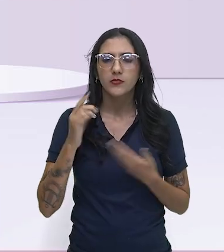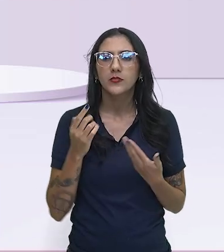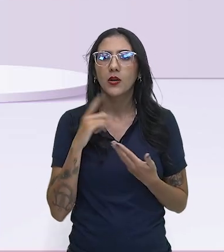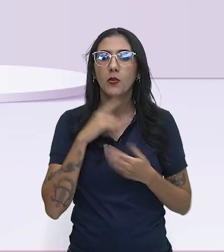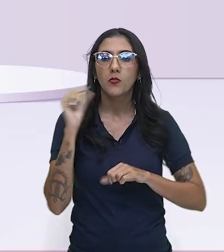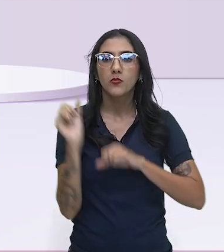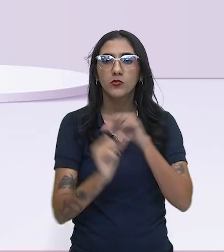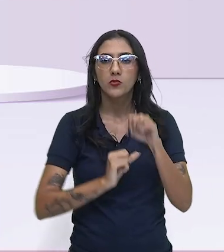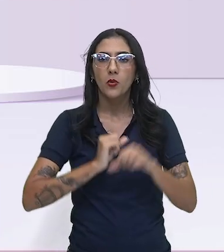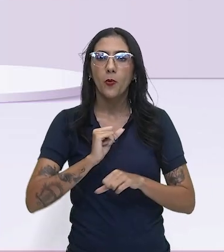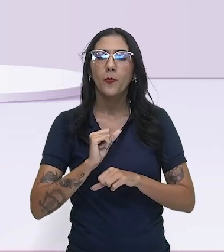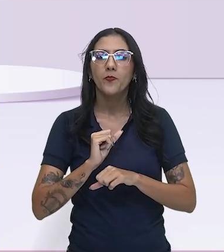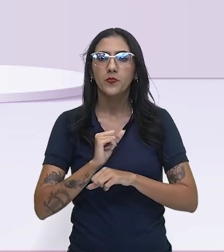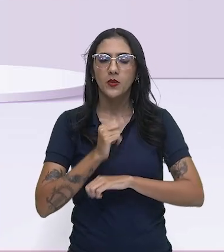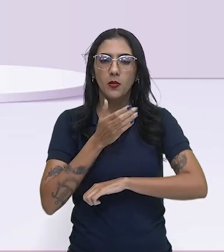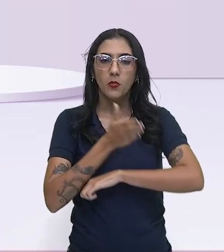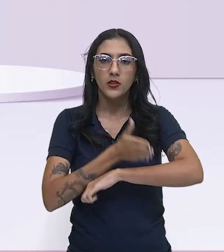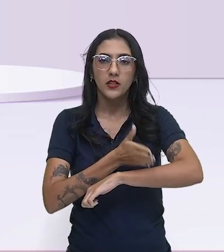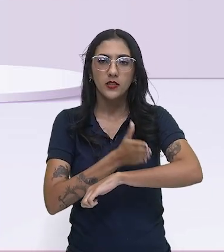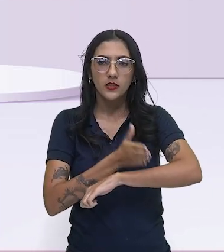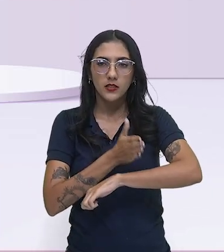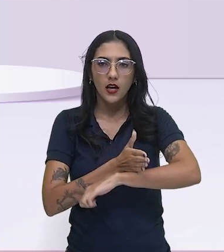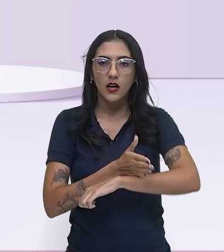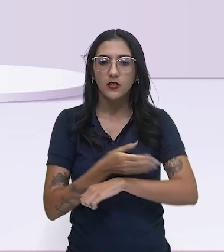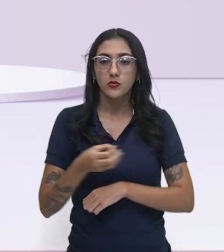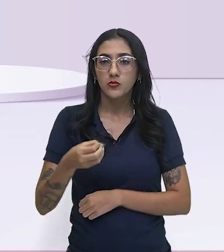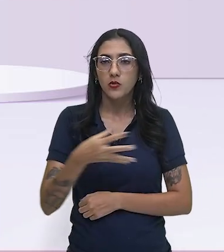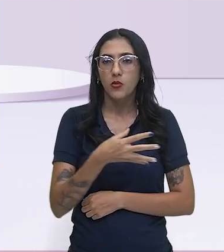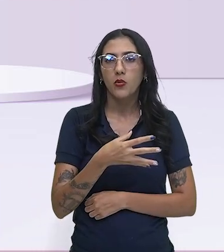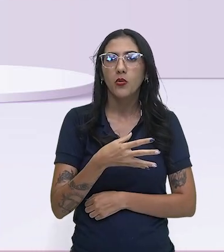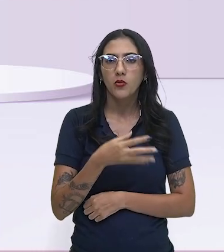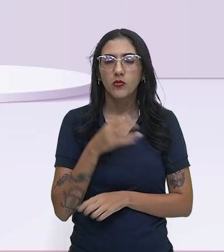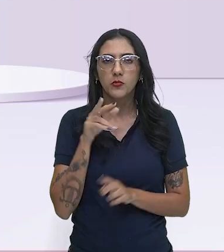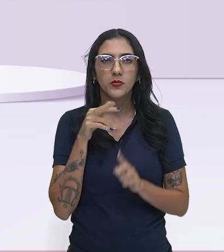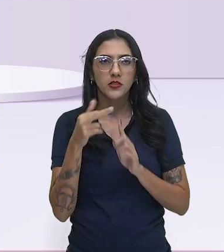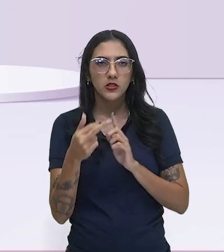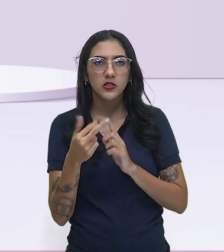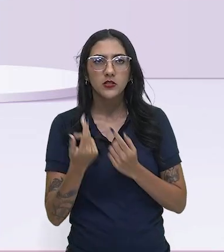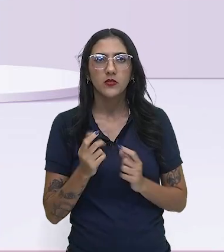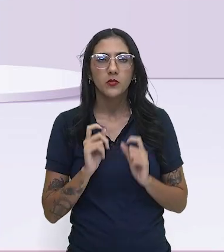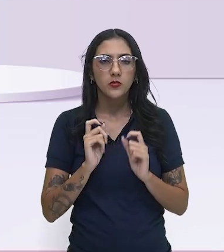para a modernidade, surgiu um outro paradigma, né, que é o paradigma